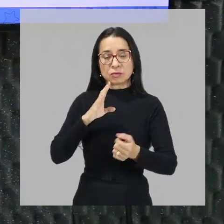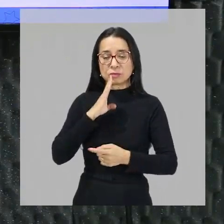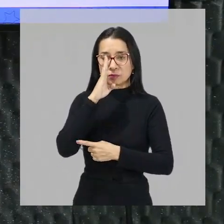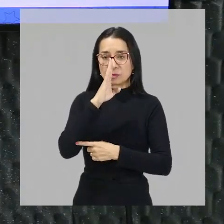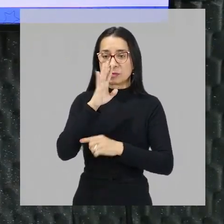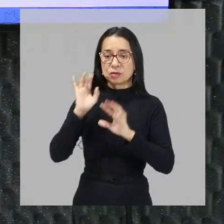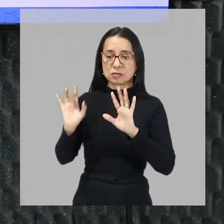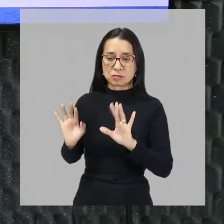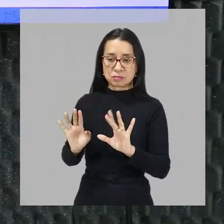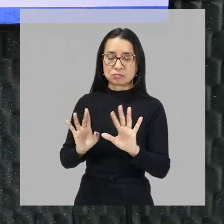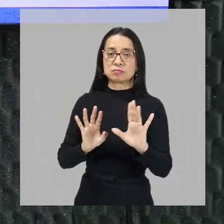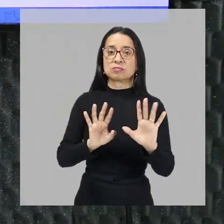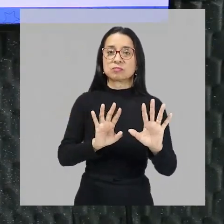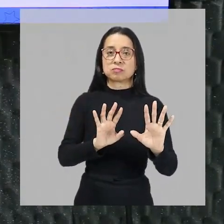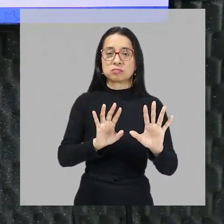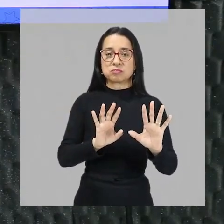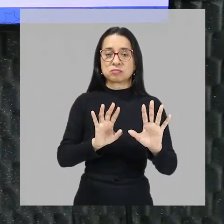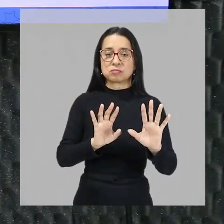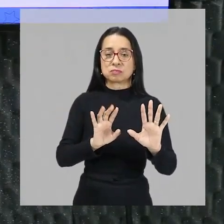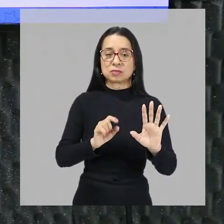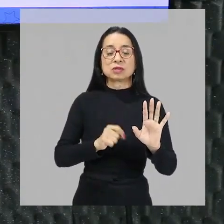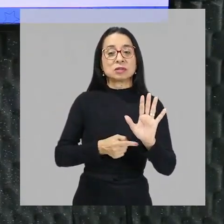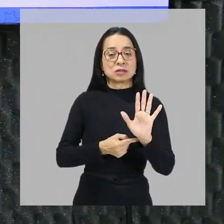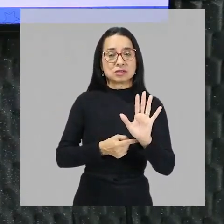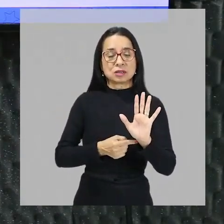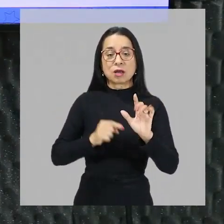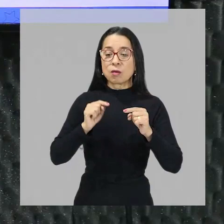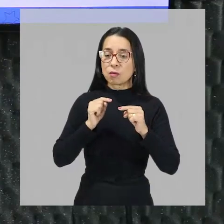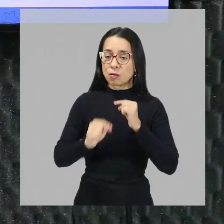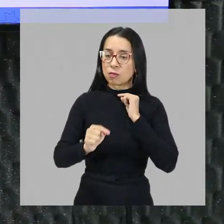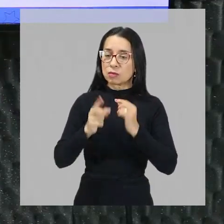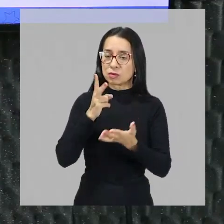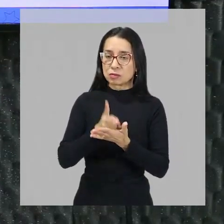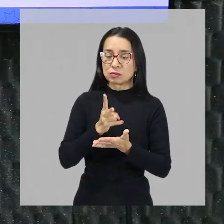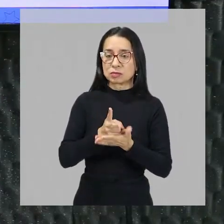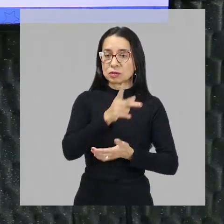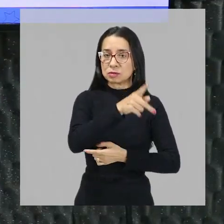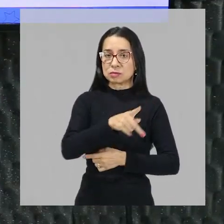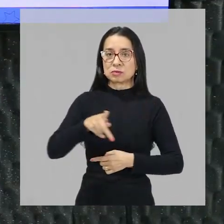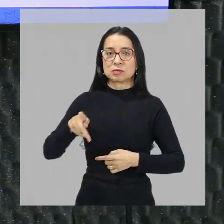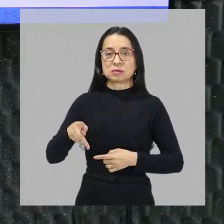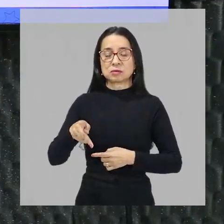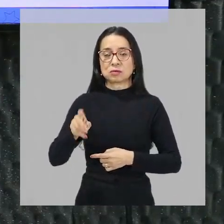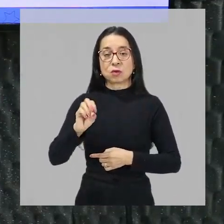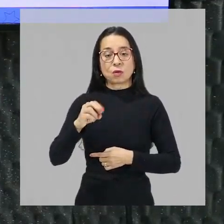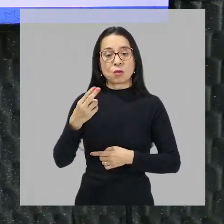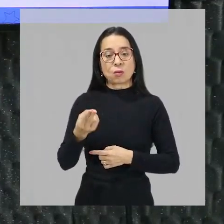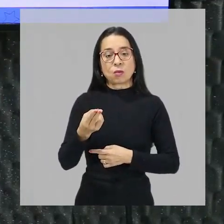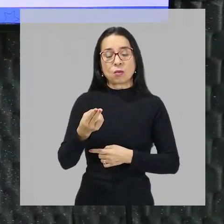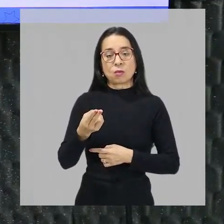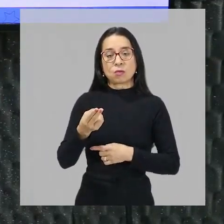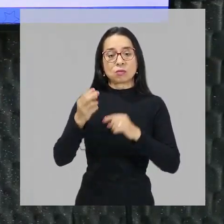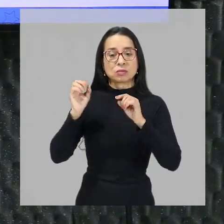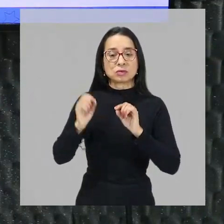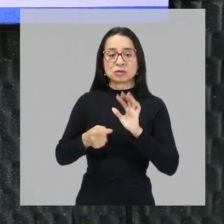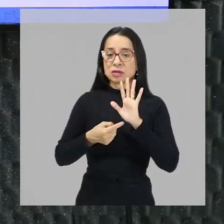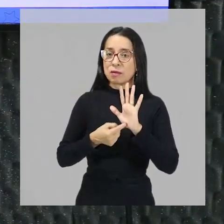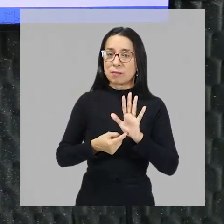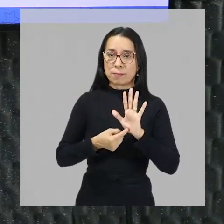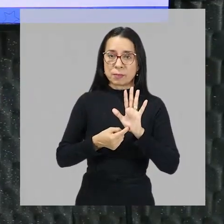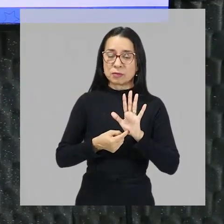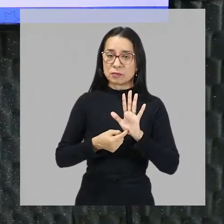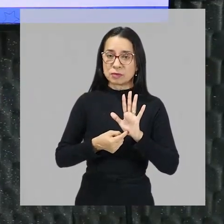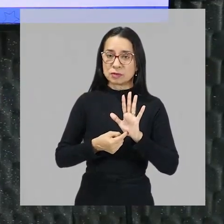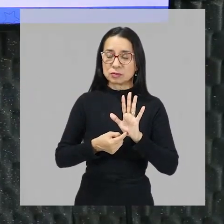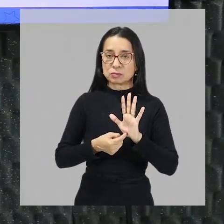vão para as ruas e se manifestam contra a continuidade do presidente, ou seja, se manifestam pelo impeachment do presidente